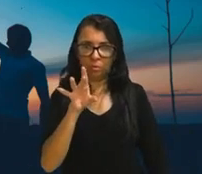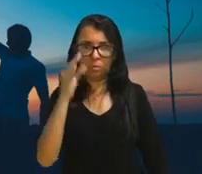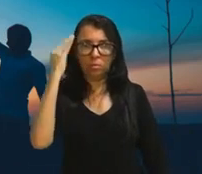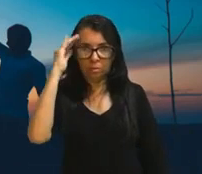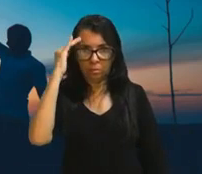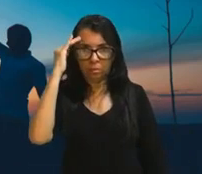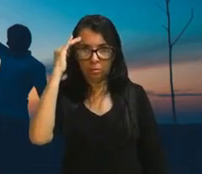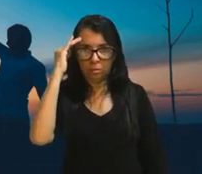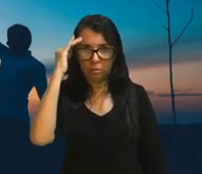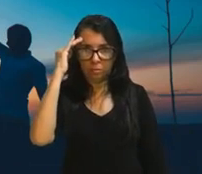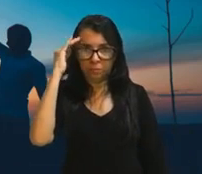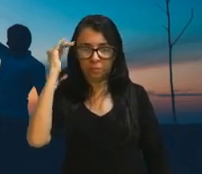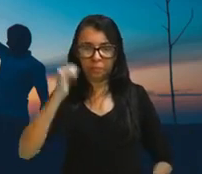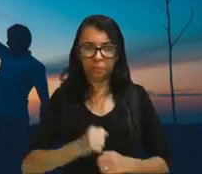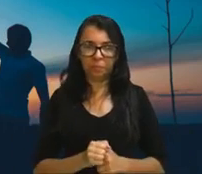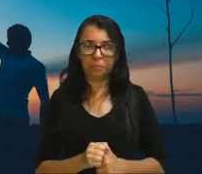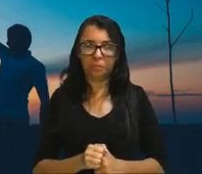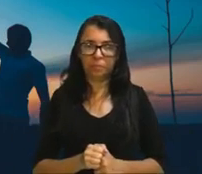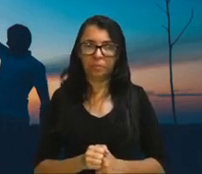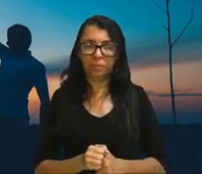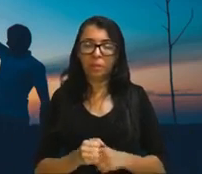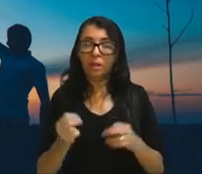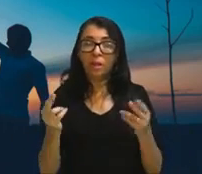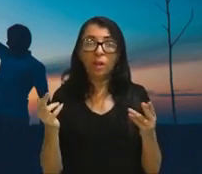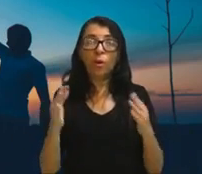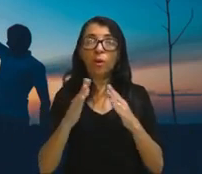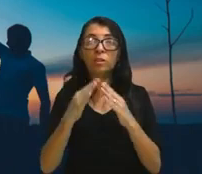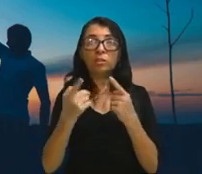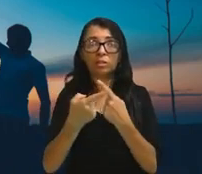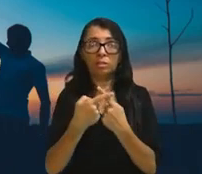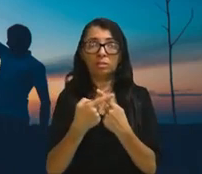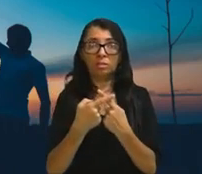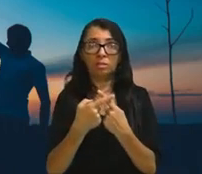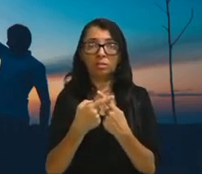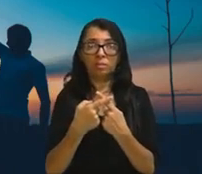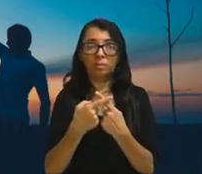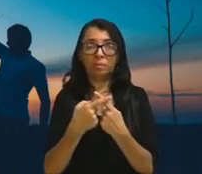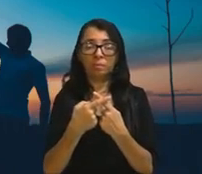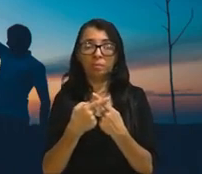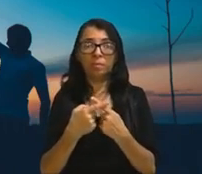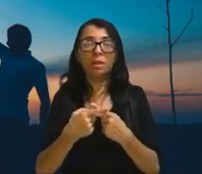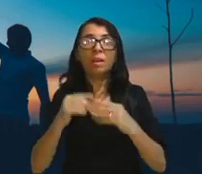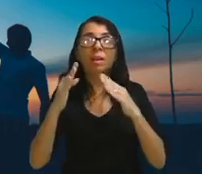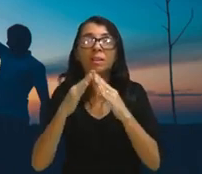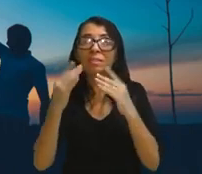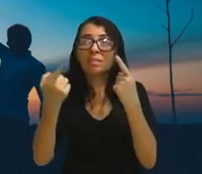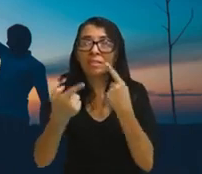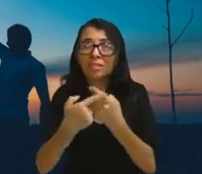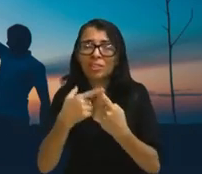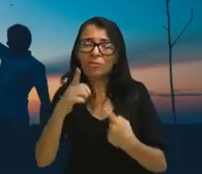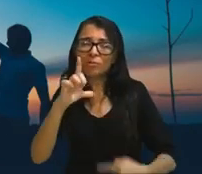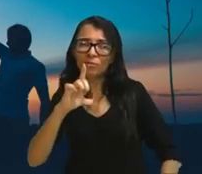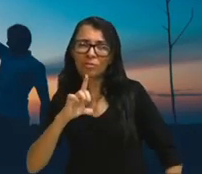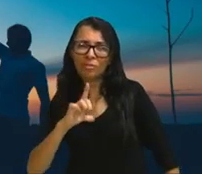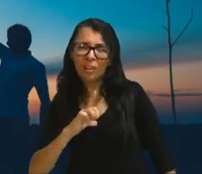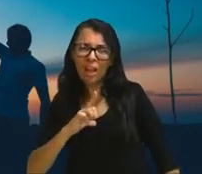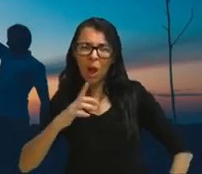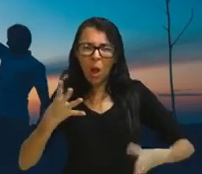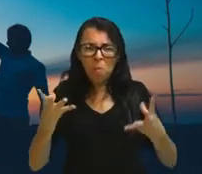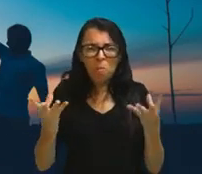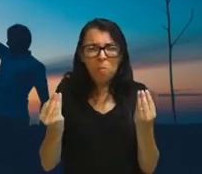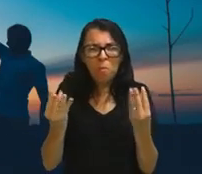unificadora. É Deus que vai ser a unidade na sua casa. Quando as coisas não vão